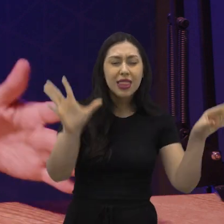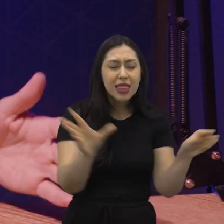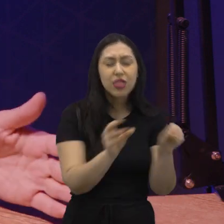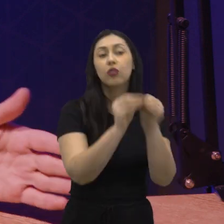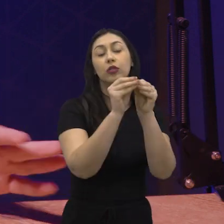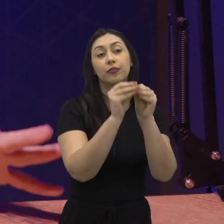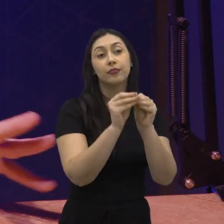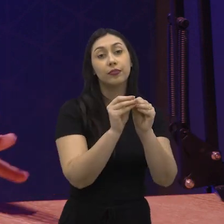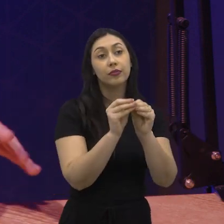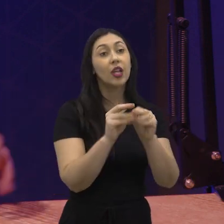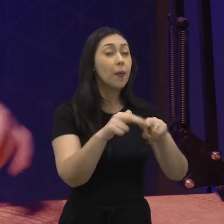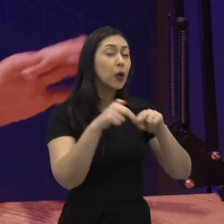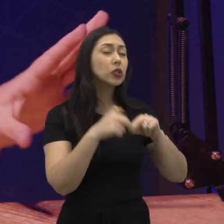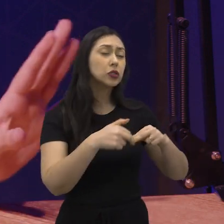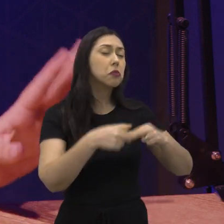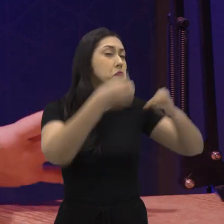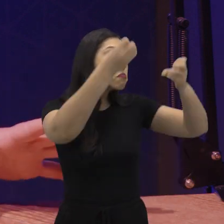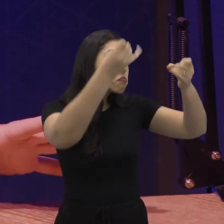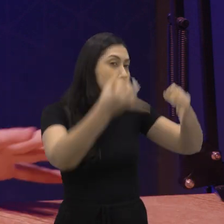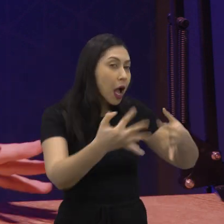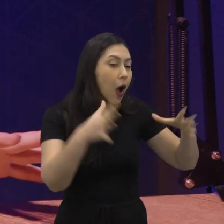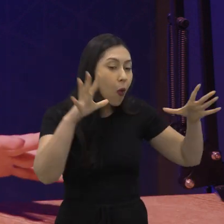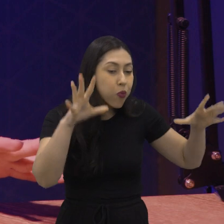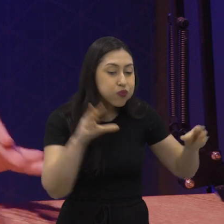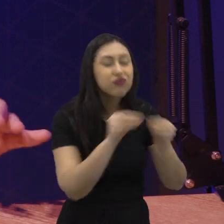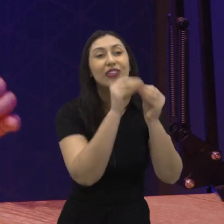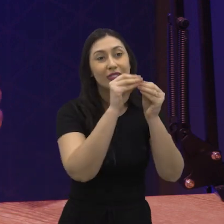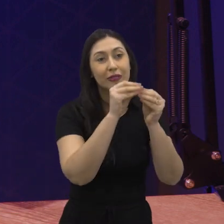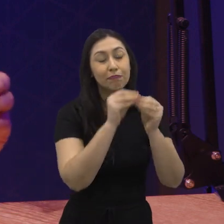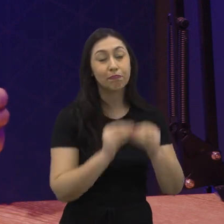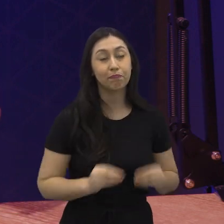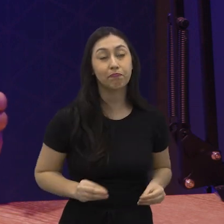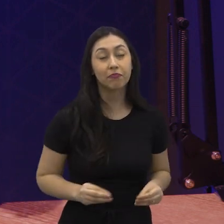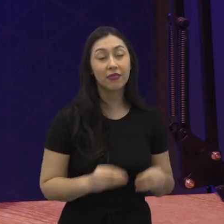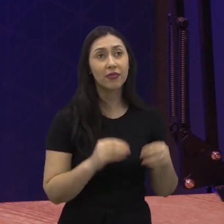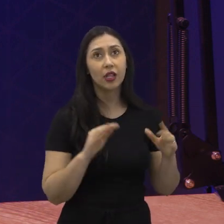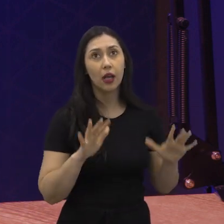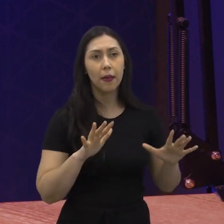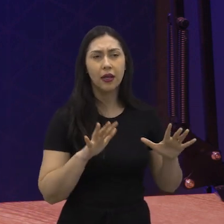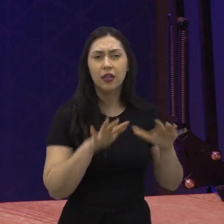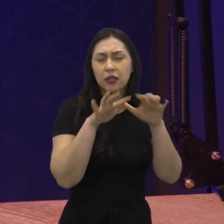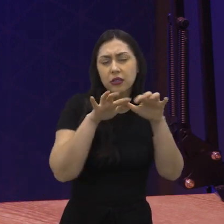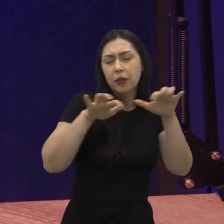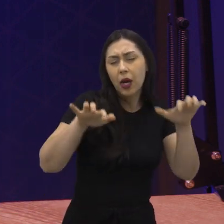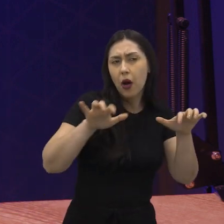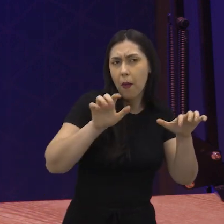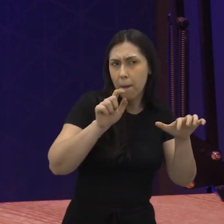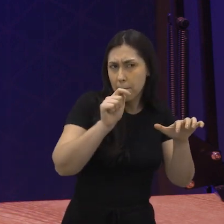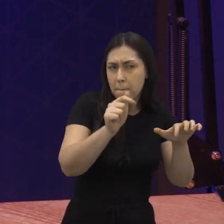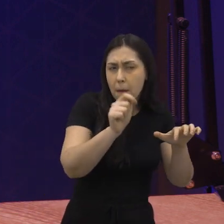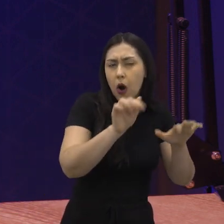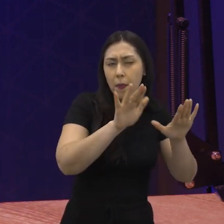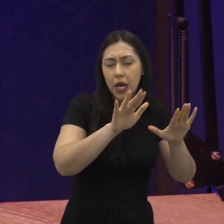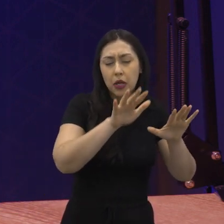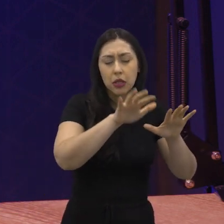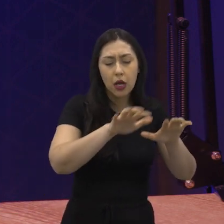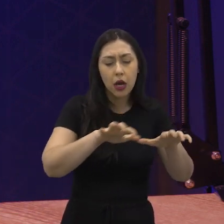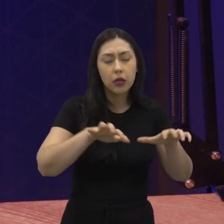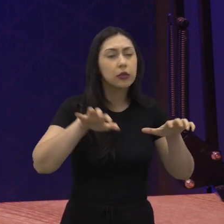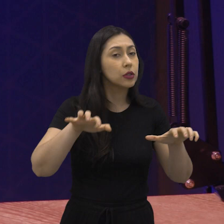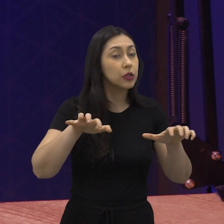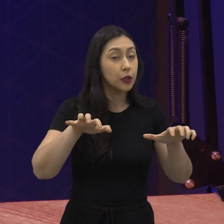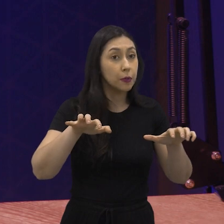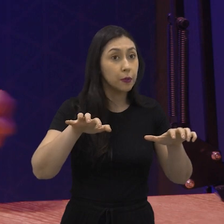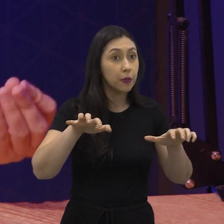do que é o quê. Então a gente vai falar das duas coisas aqui, e só pra gente separar um pouquinho, a gente